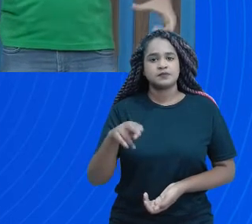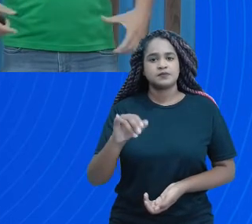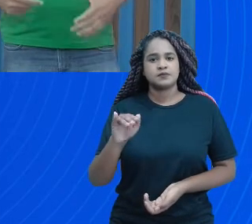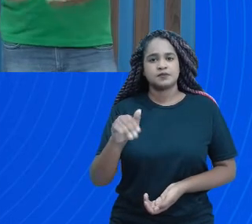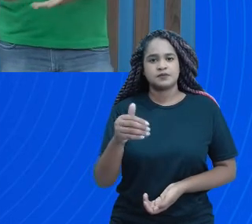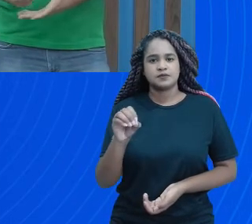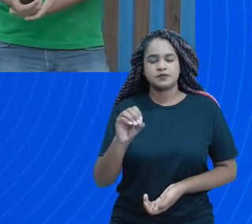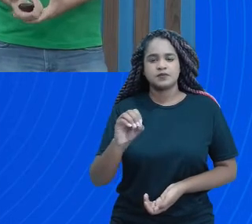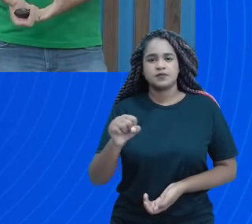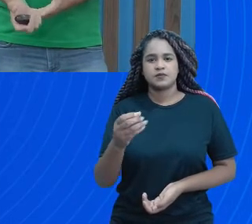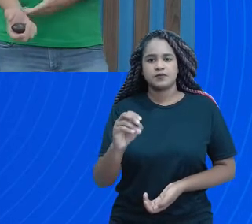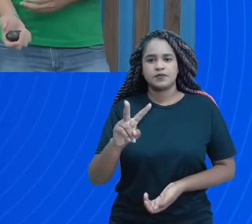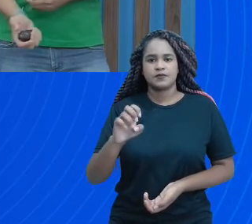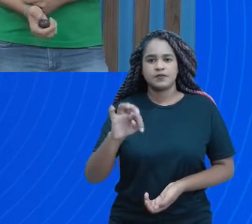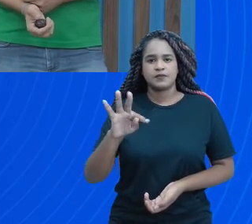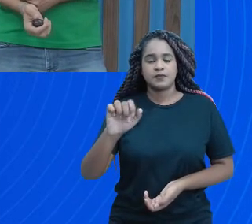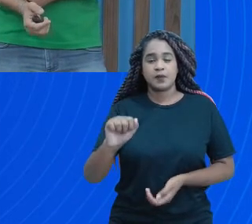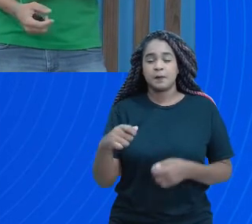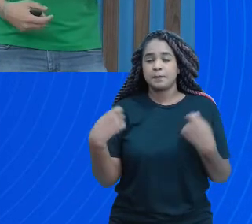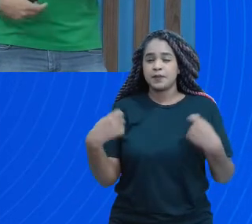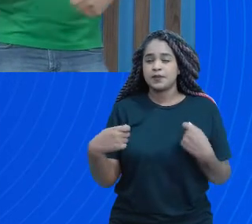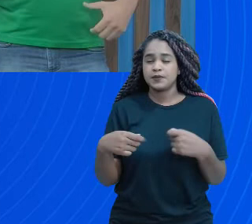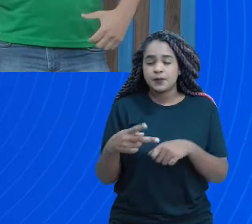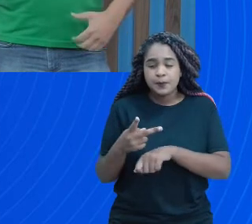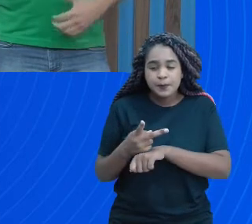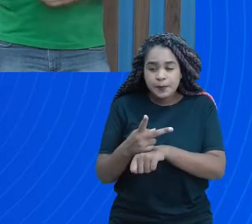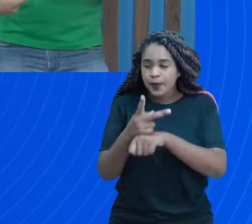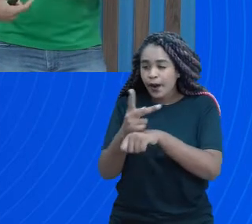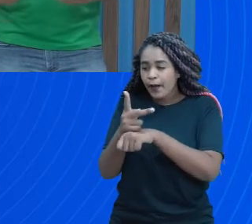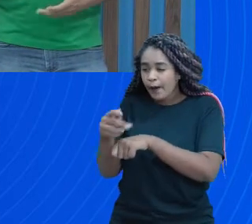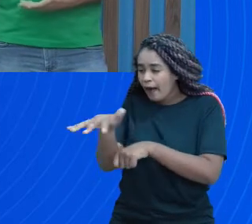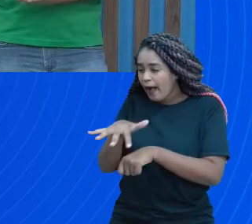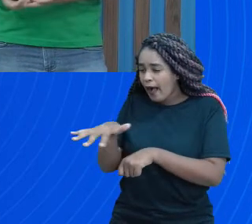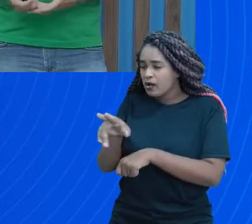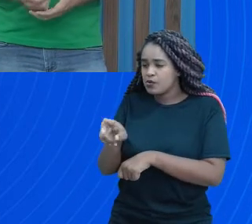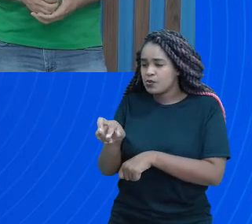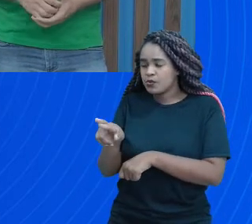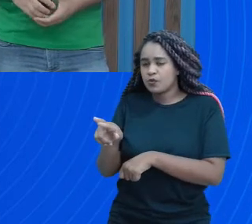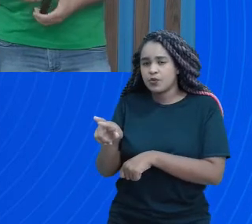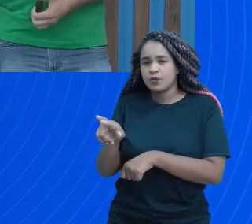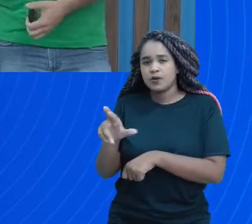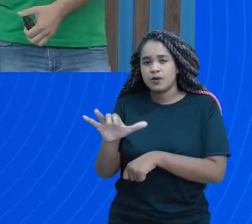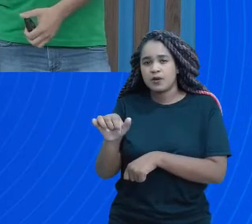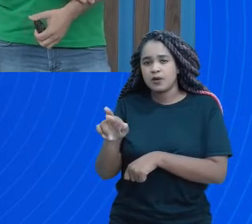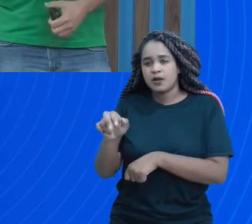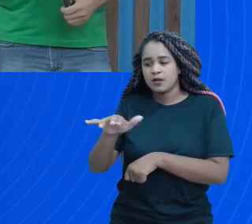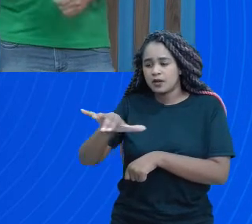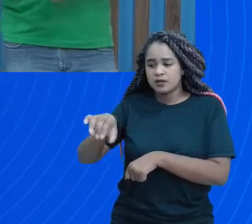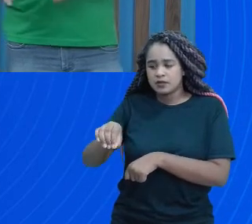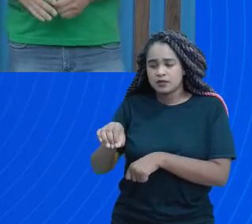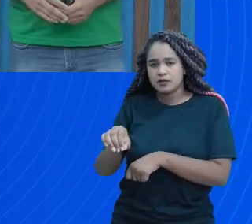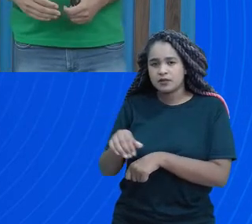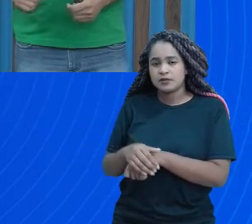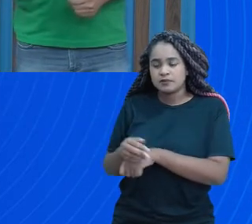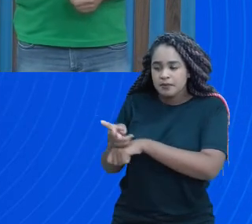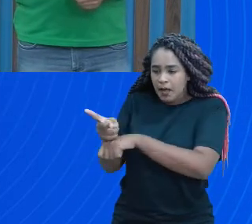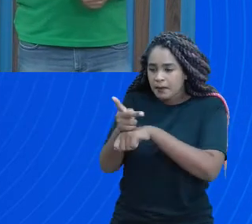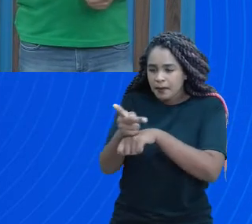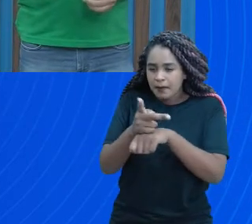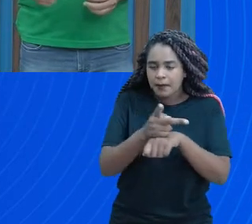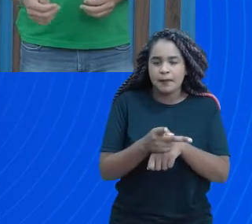bastante territórios como a Ucrânia, por exemplo, né, que gerou inclusive um dos grandes crimes da humanidade, que quando o governo